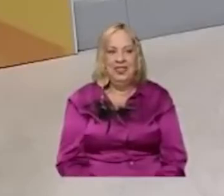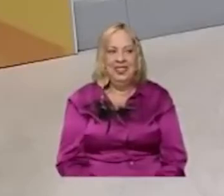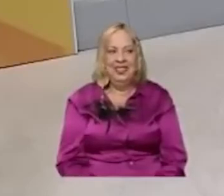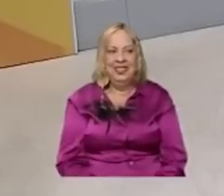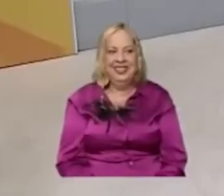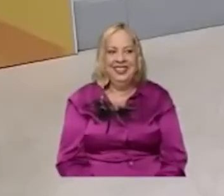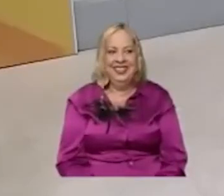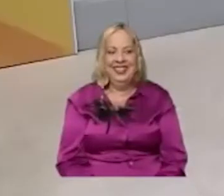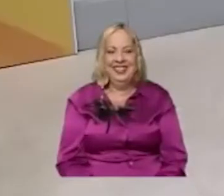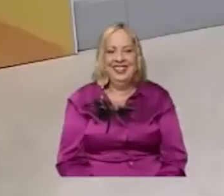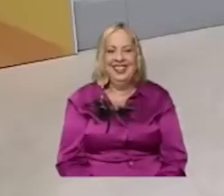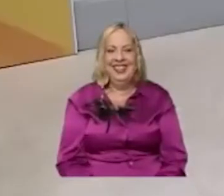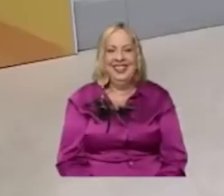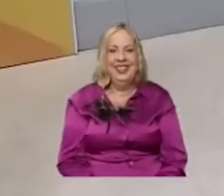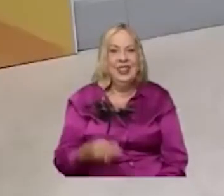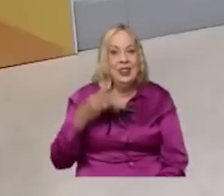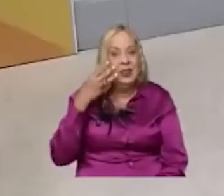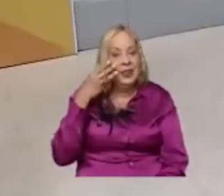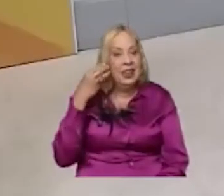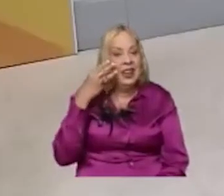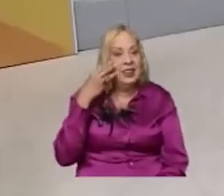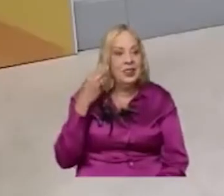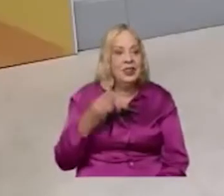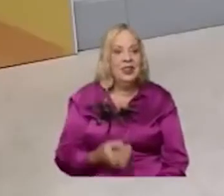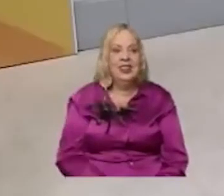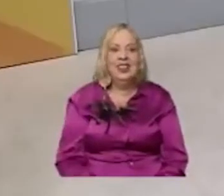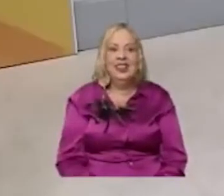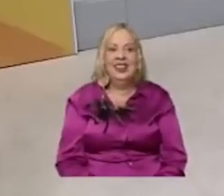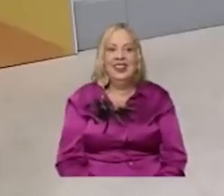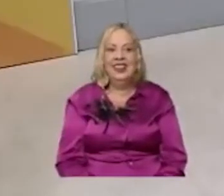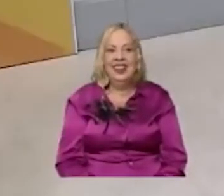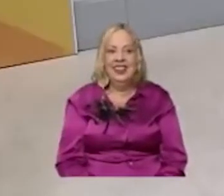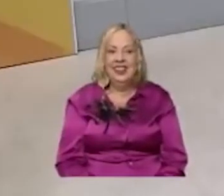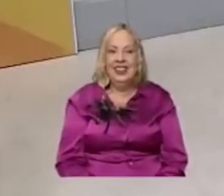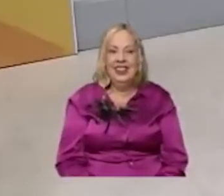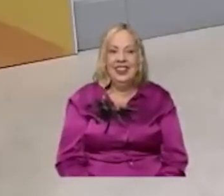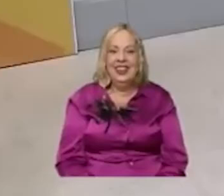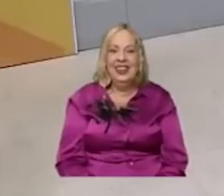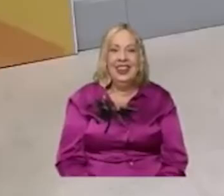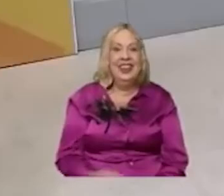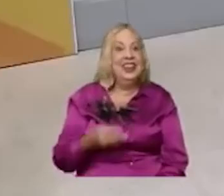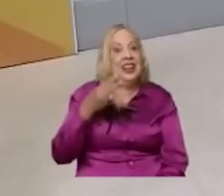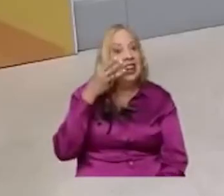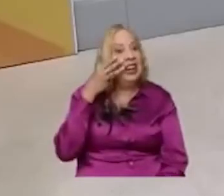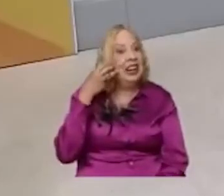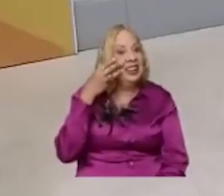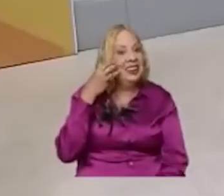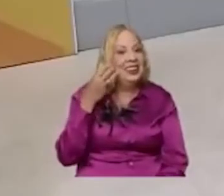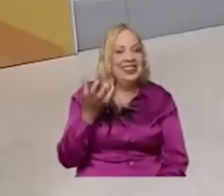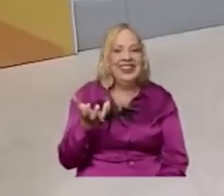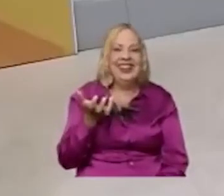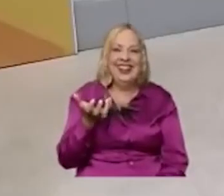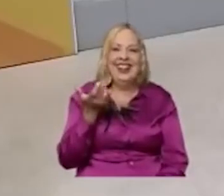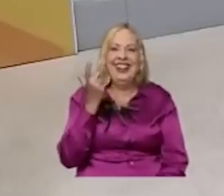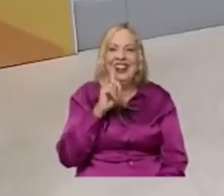bom. Vamos lá, chamando mais um. Tá por uma bolinha. Tem até gato querendo levar esse prêmio. Tá aí. Todo